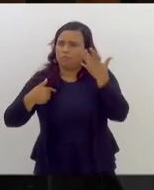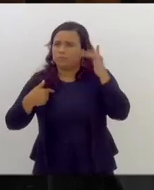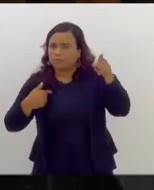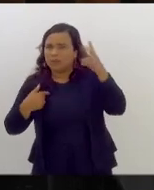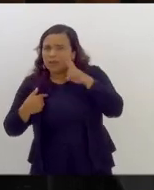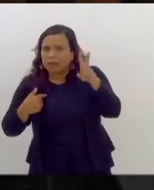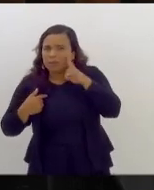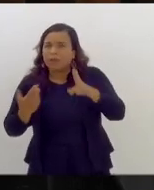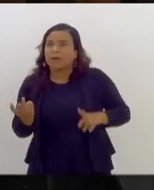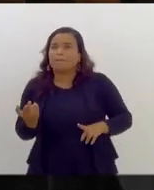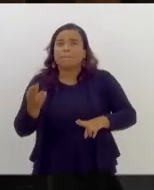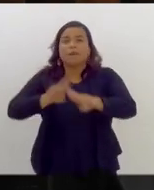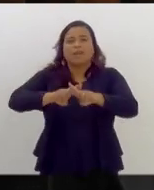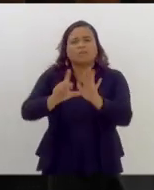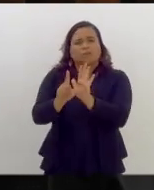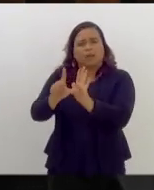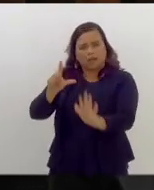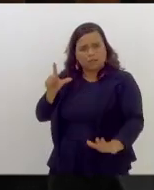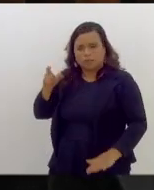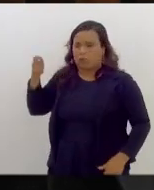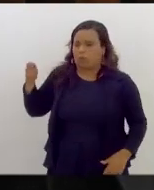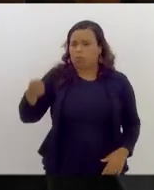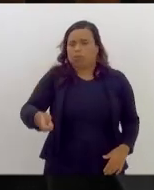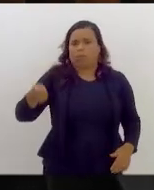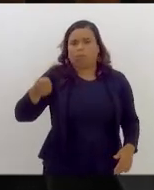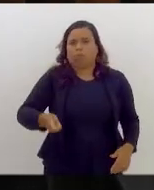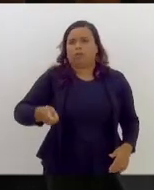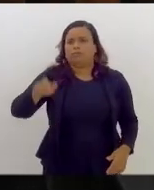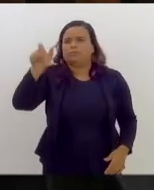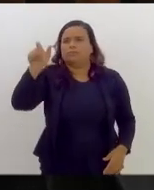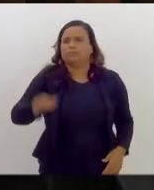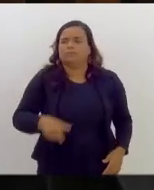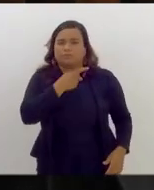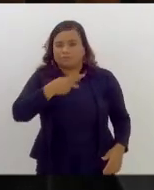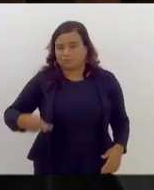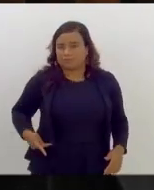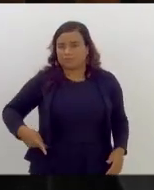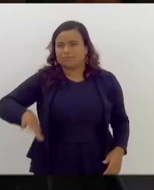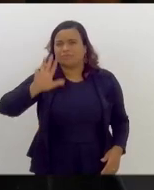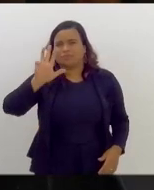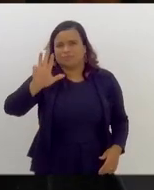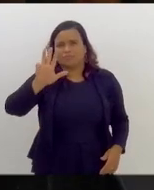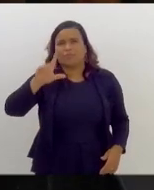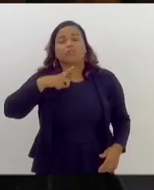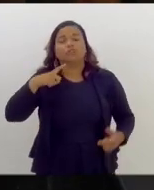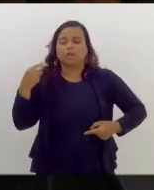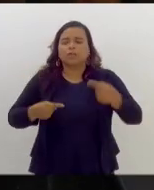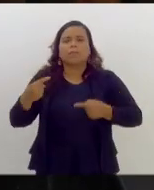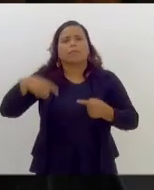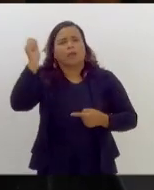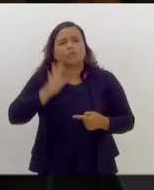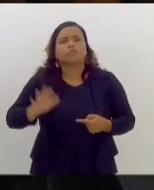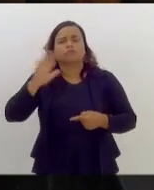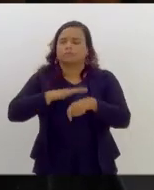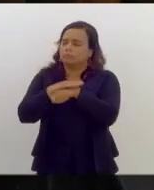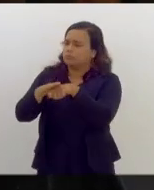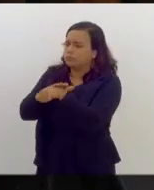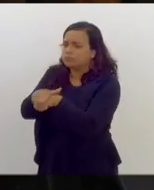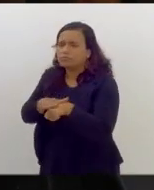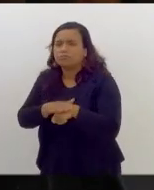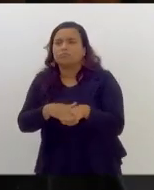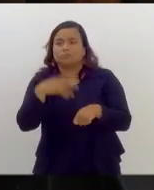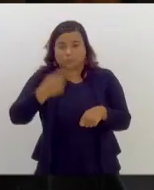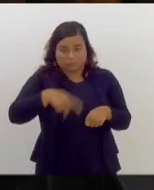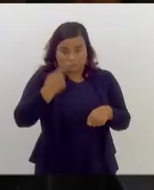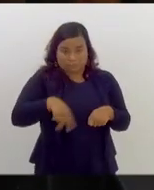ser preso arbitrariamente, o presidente Lula, fazendo debates nacionais, inclusive um aqui na